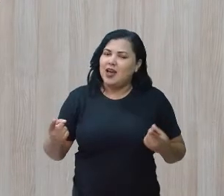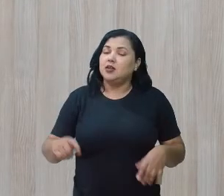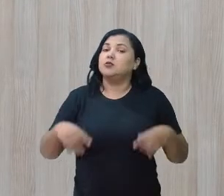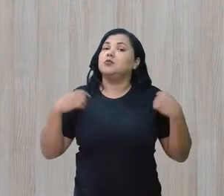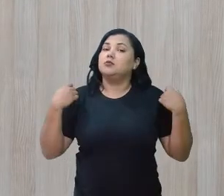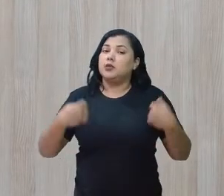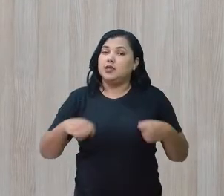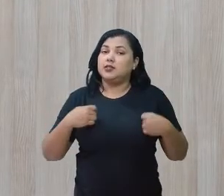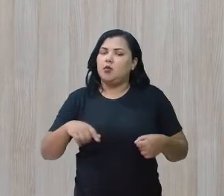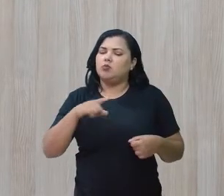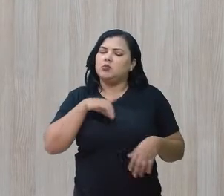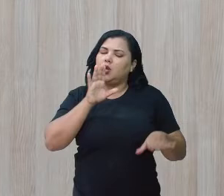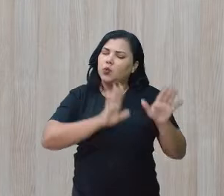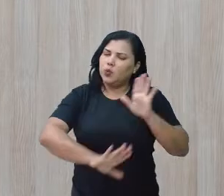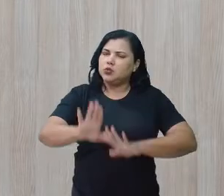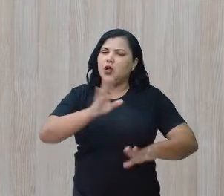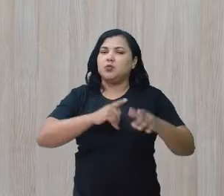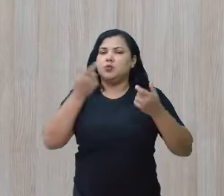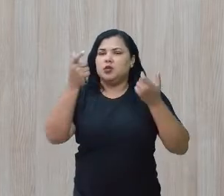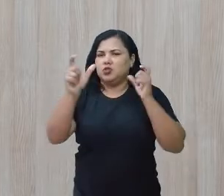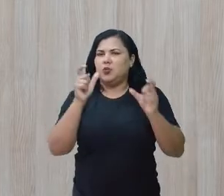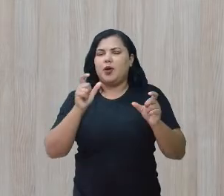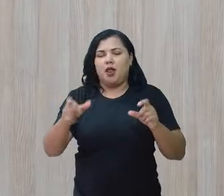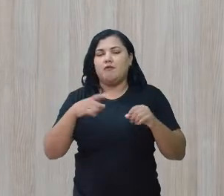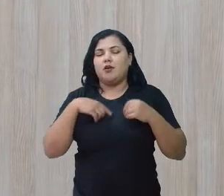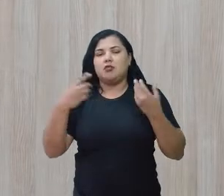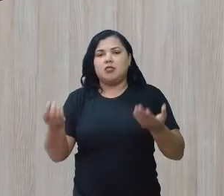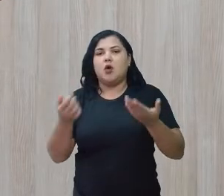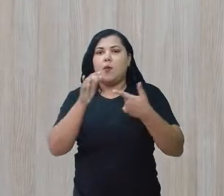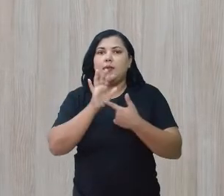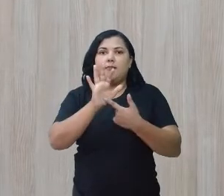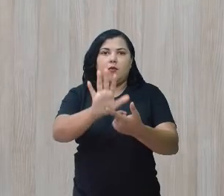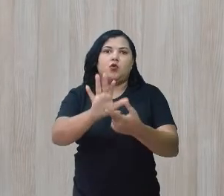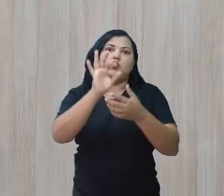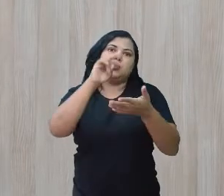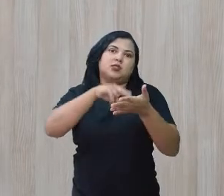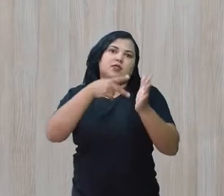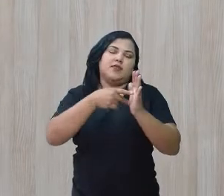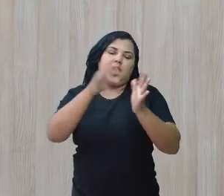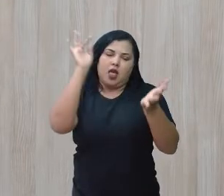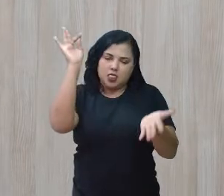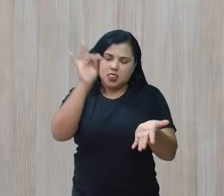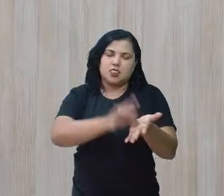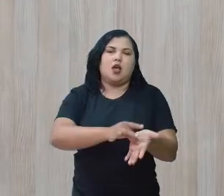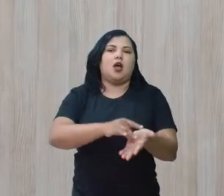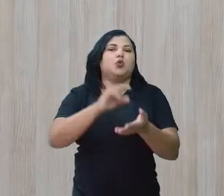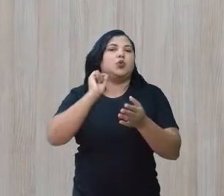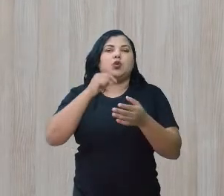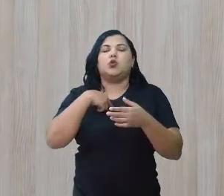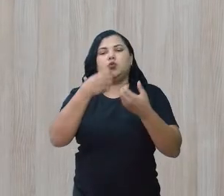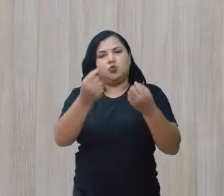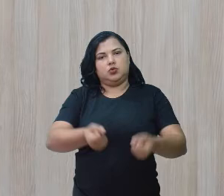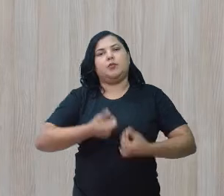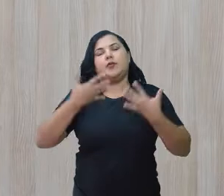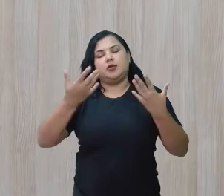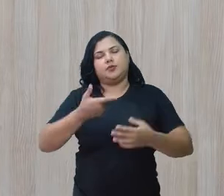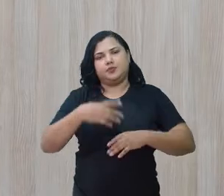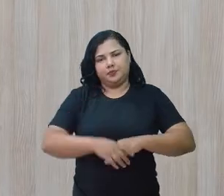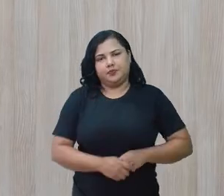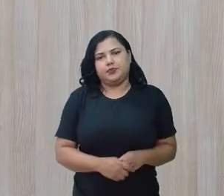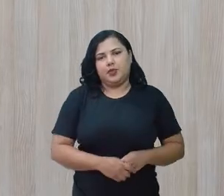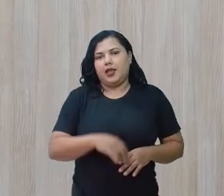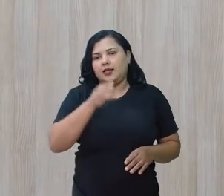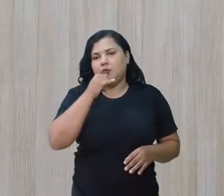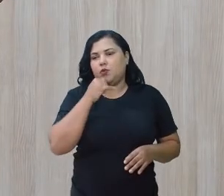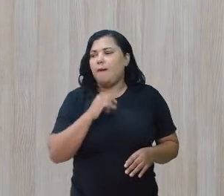necessário ter cuidado, porque essas palavras não me dizem exatamente de que coisa eu estou falando. Por exemplo, quando eu digo